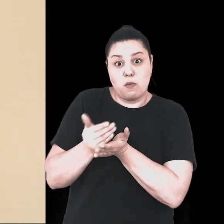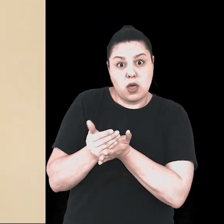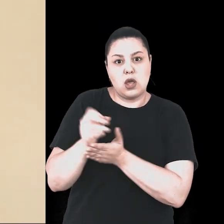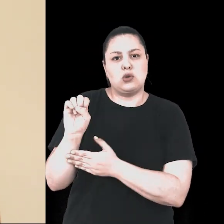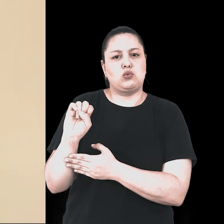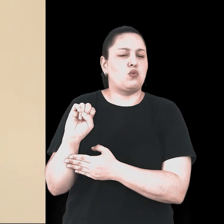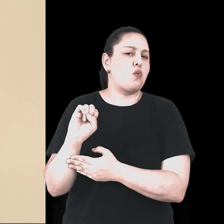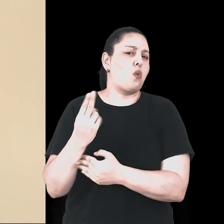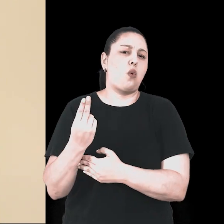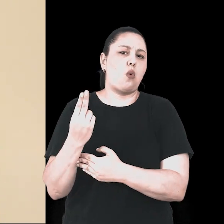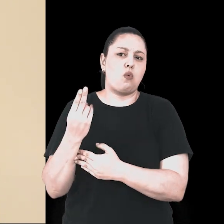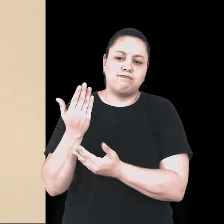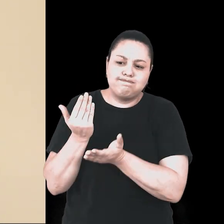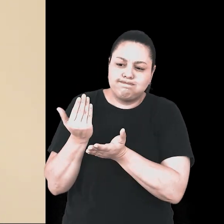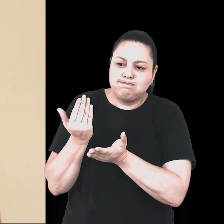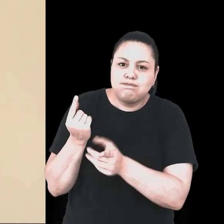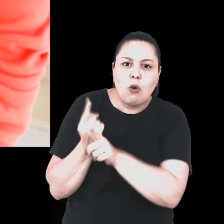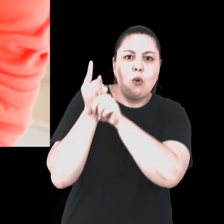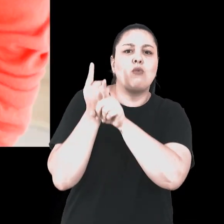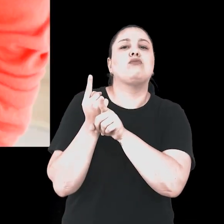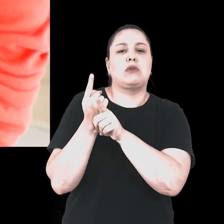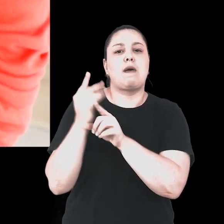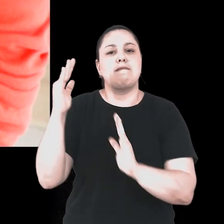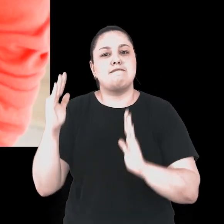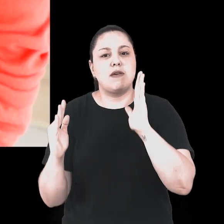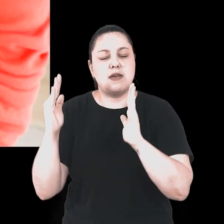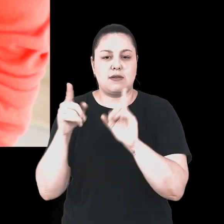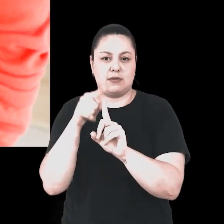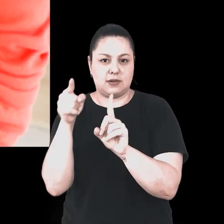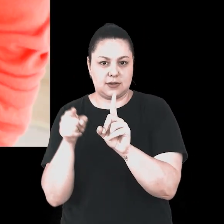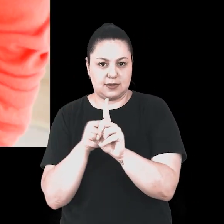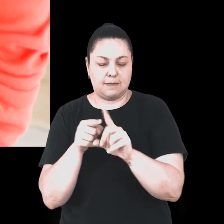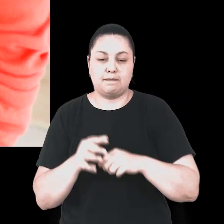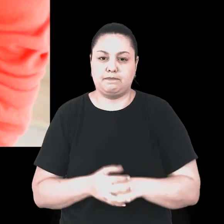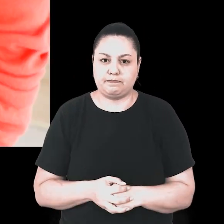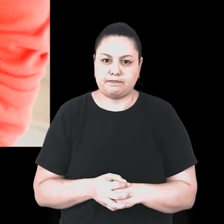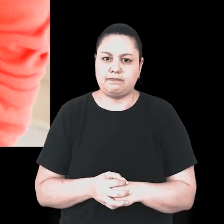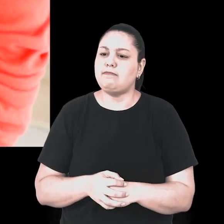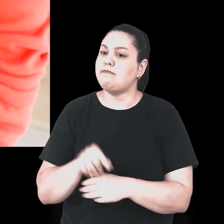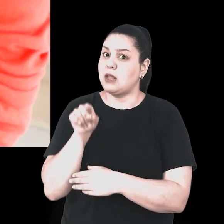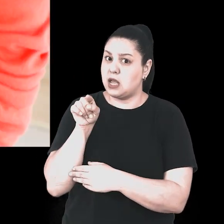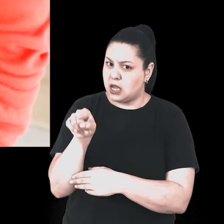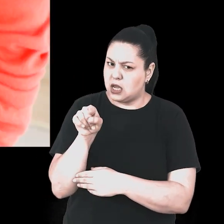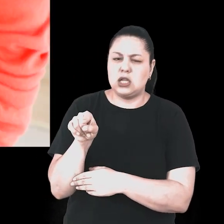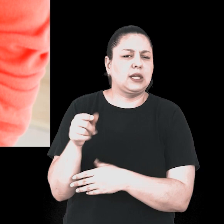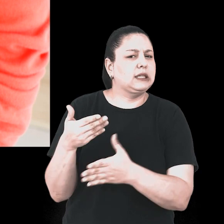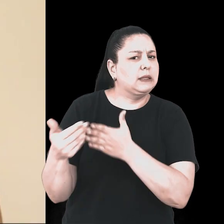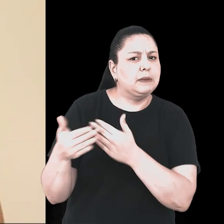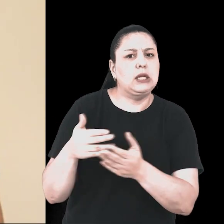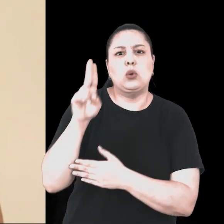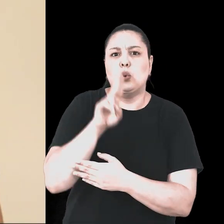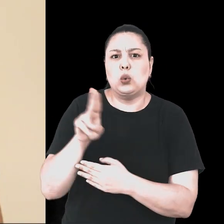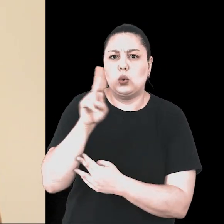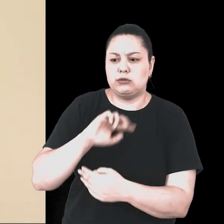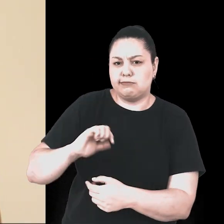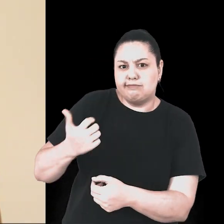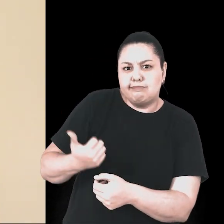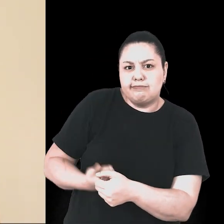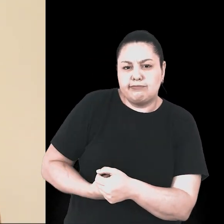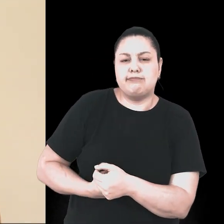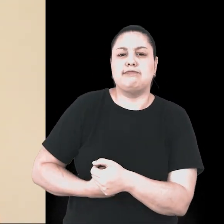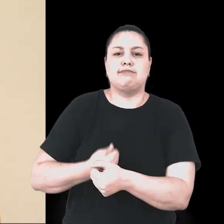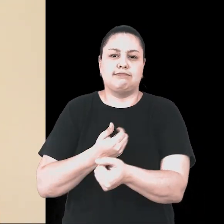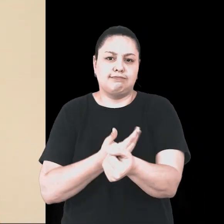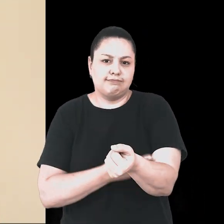primeiro reconhecimento durante a gestação. Esta definição se aplica independentemente do uso de